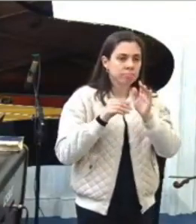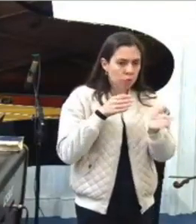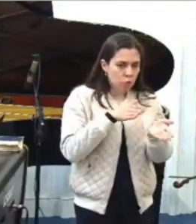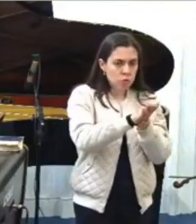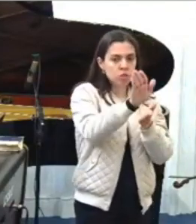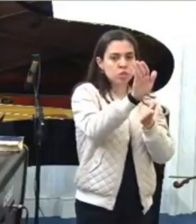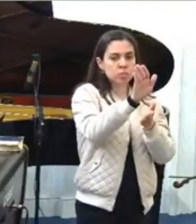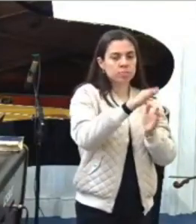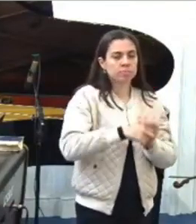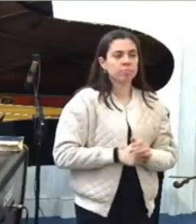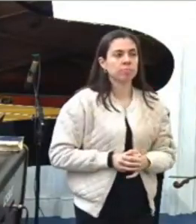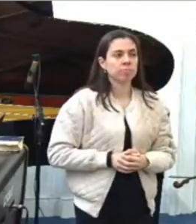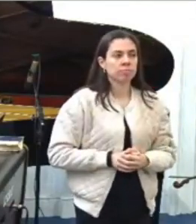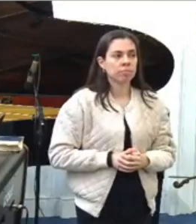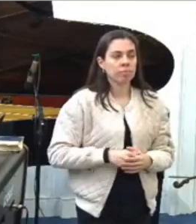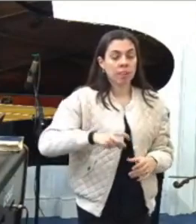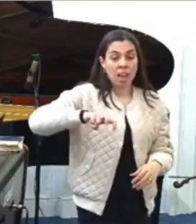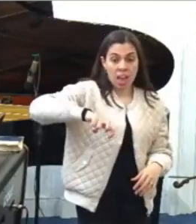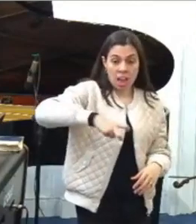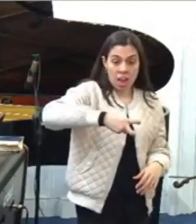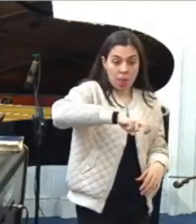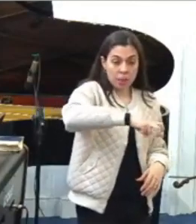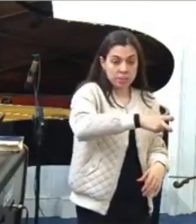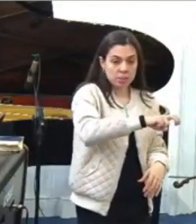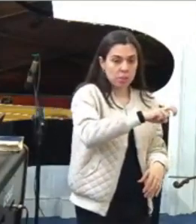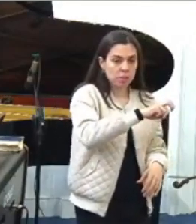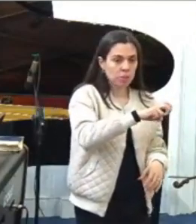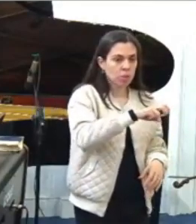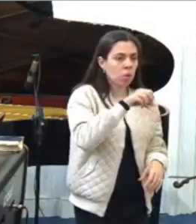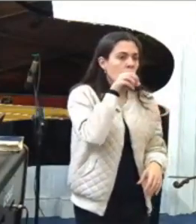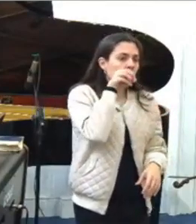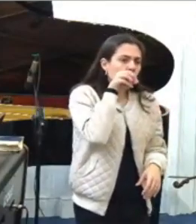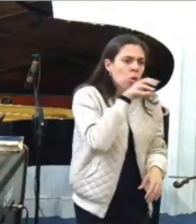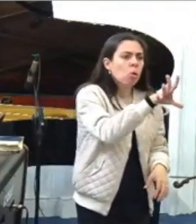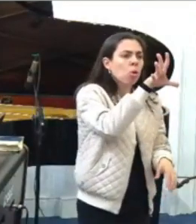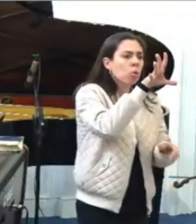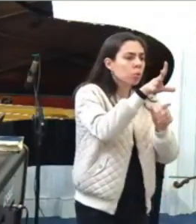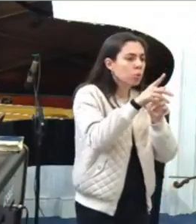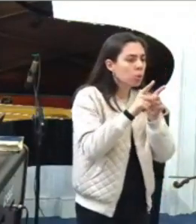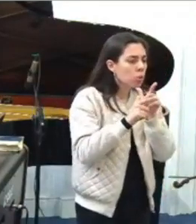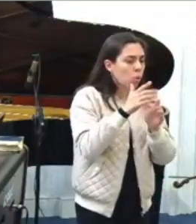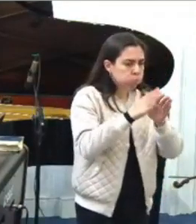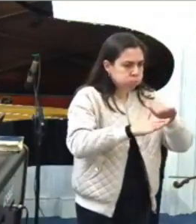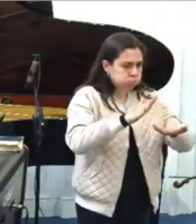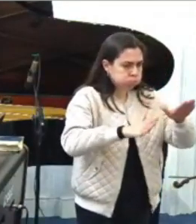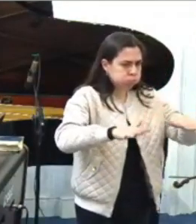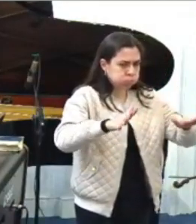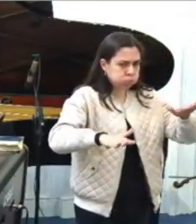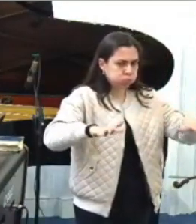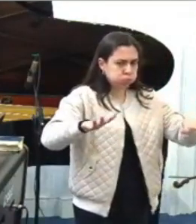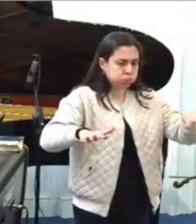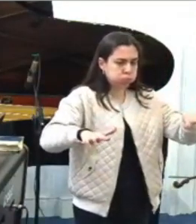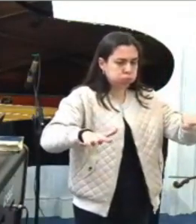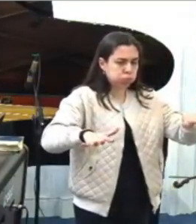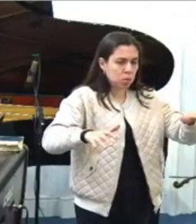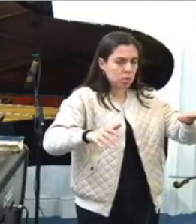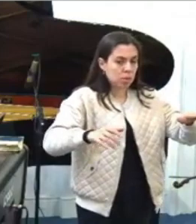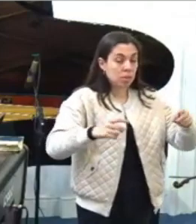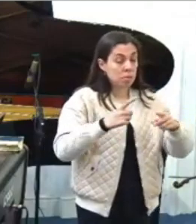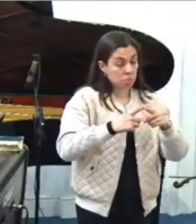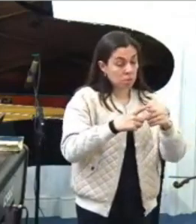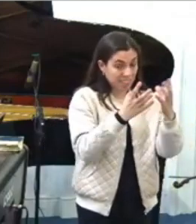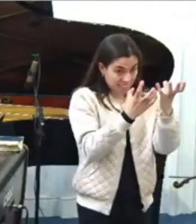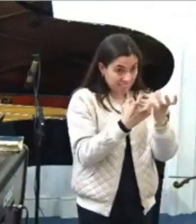pelas águas. A terra, porém, socorreu a mulher. Abriu sua boca e engoliu o rio que o dragão tinha lançado de sua